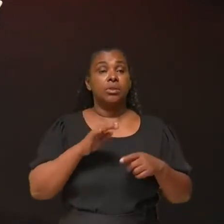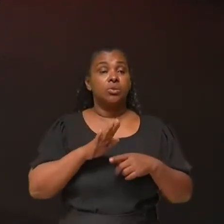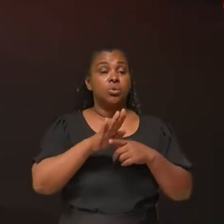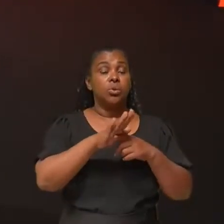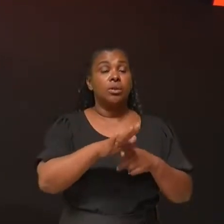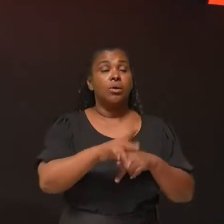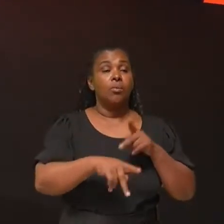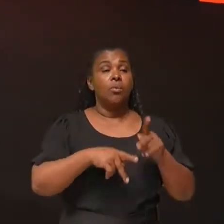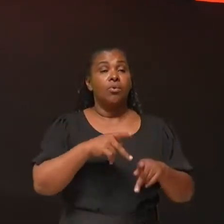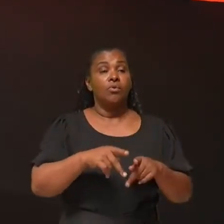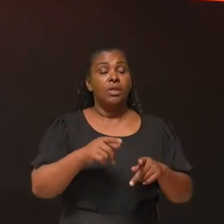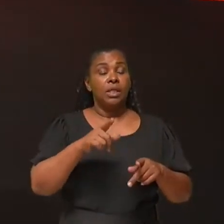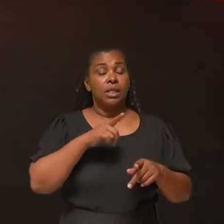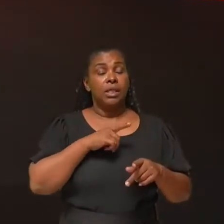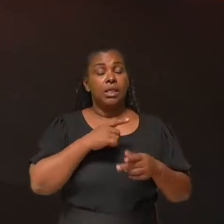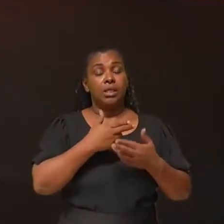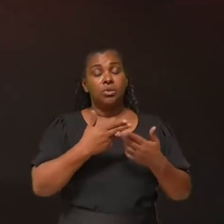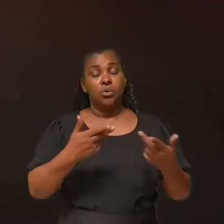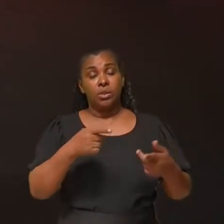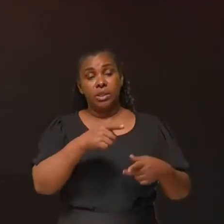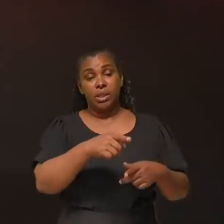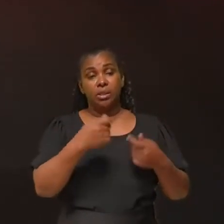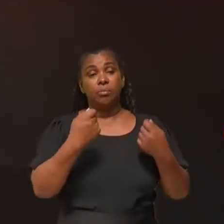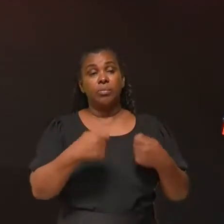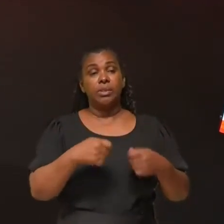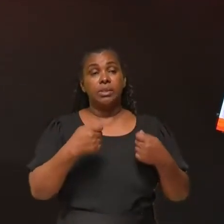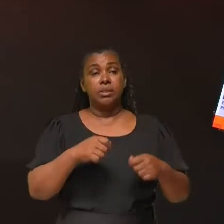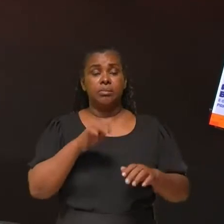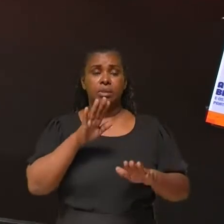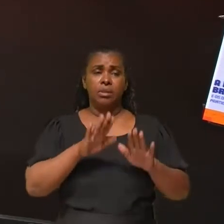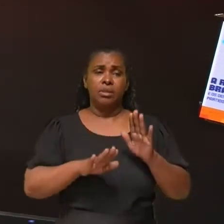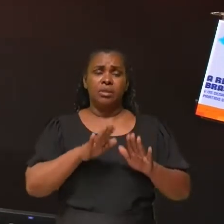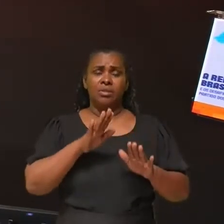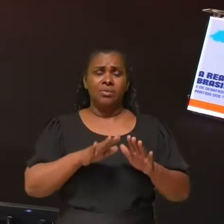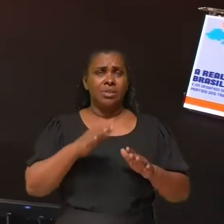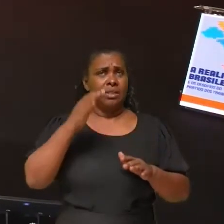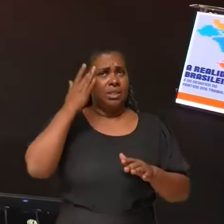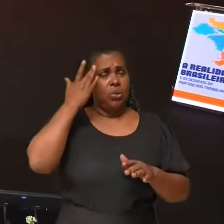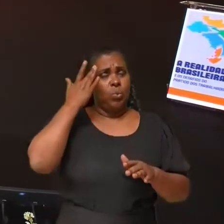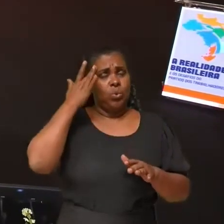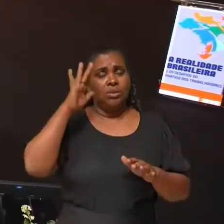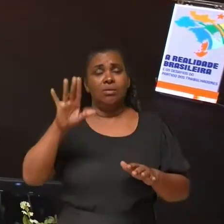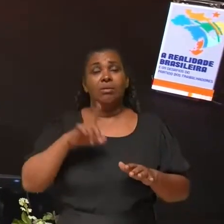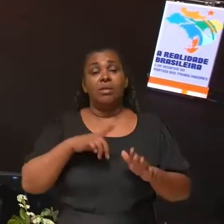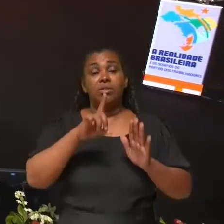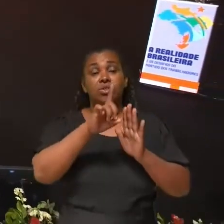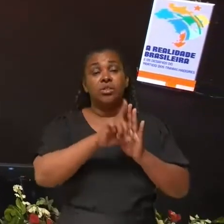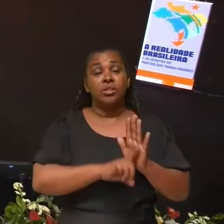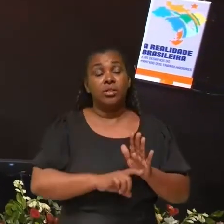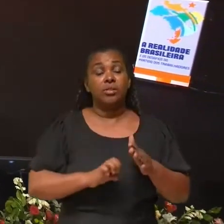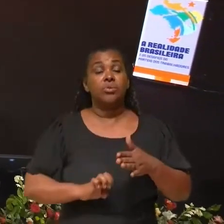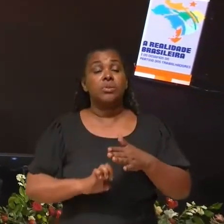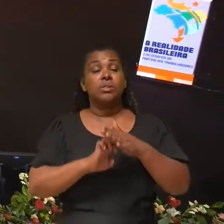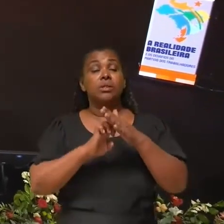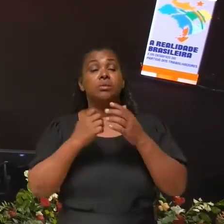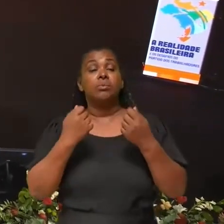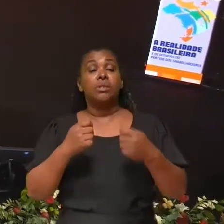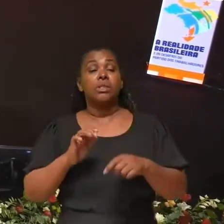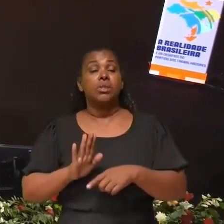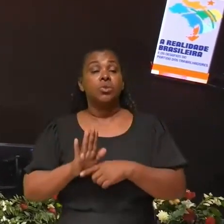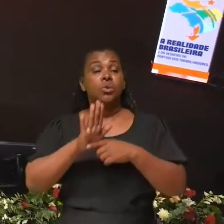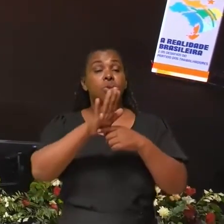precisa, e às vezes nem sabe que tem direito. O Estado está aí para ajudar as pessoas a serem ajudadas pelo Estado, e